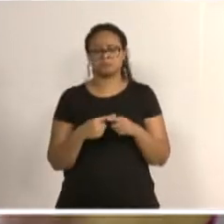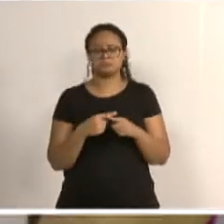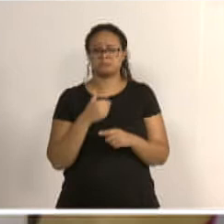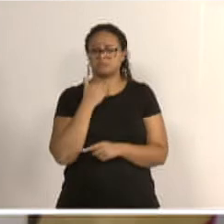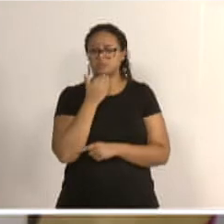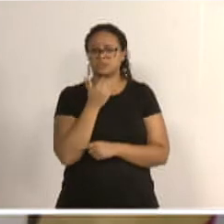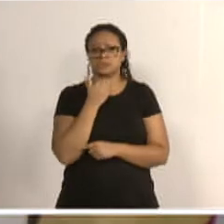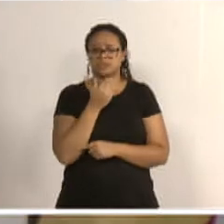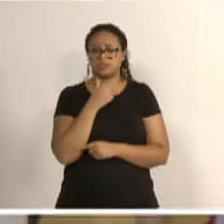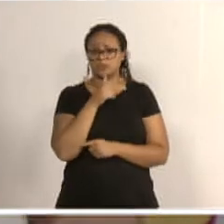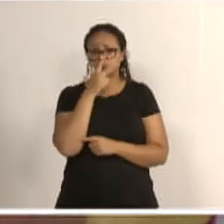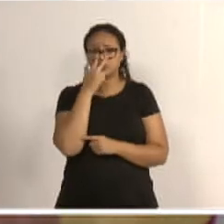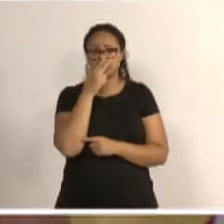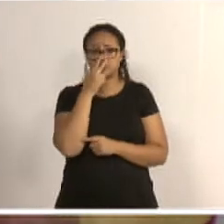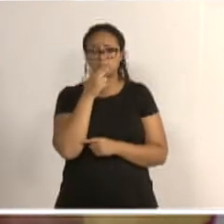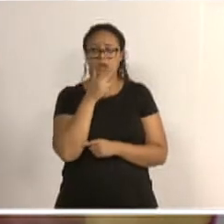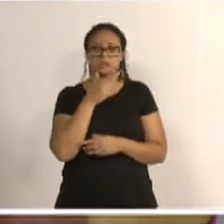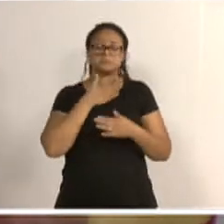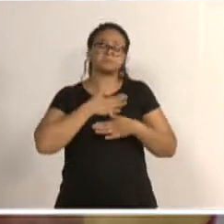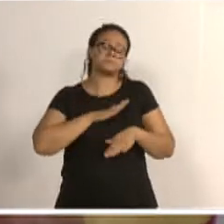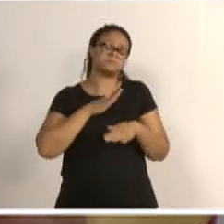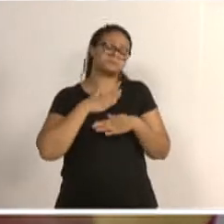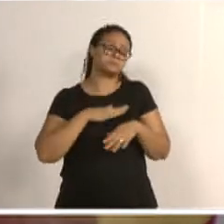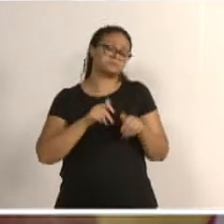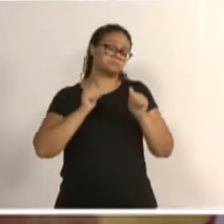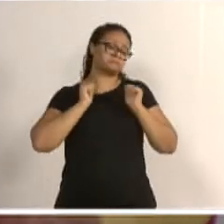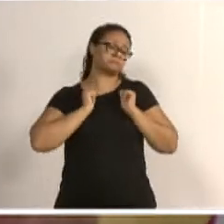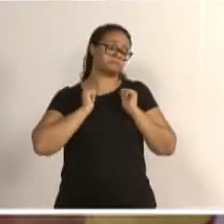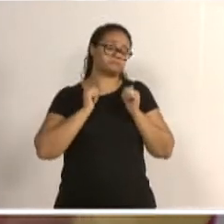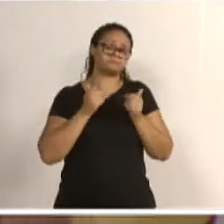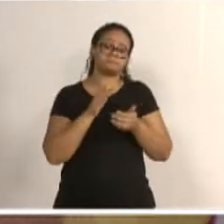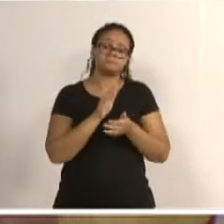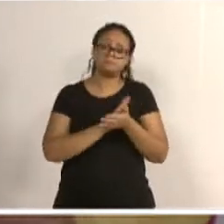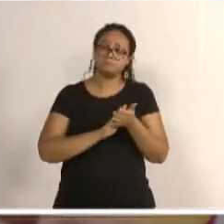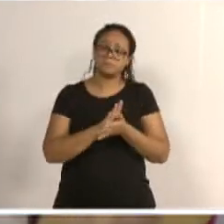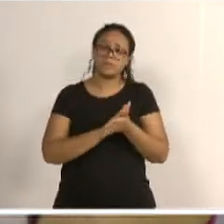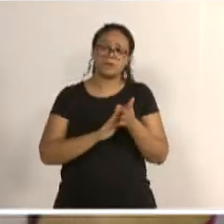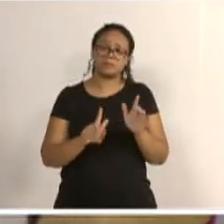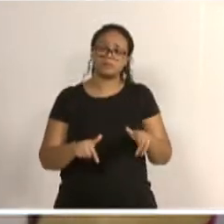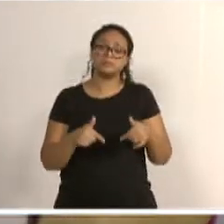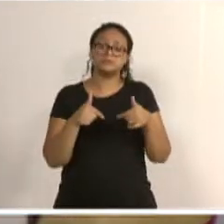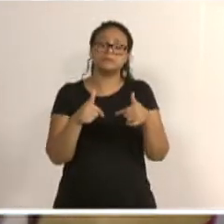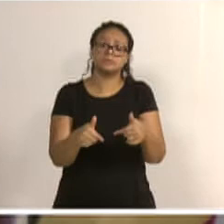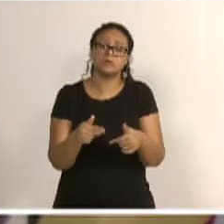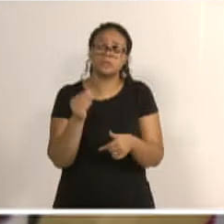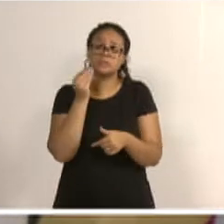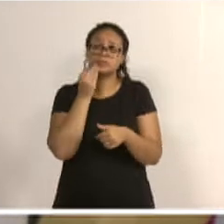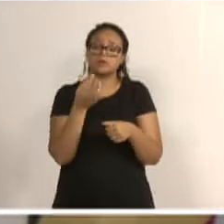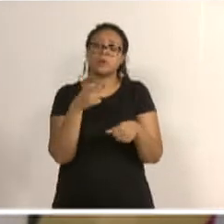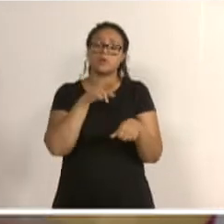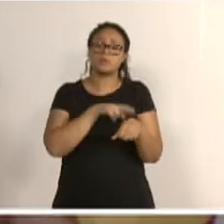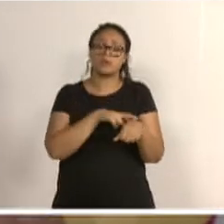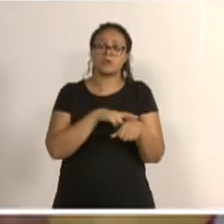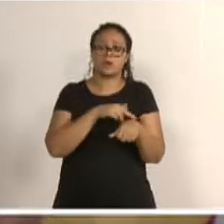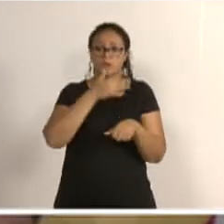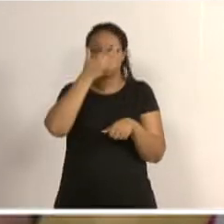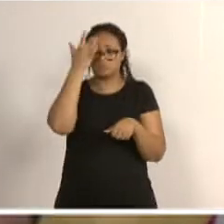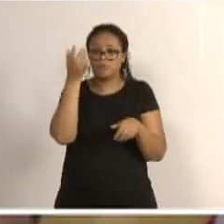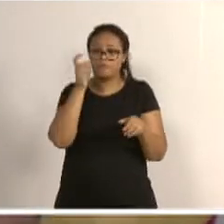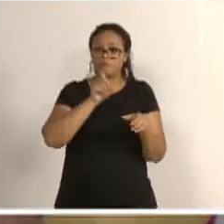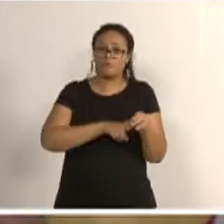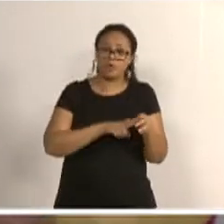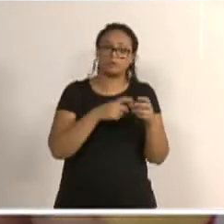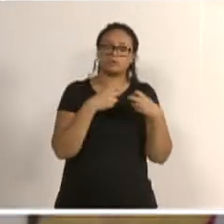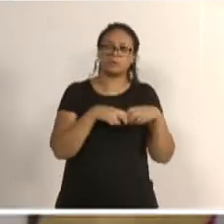posição passiva em relação a essa perda de usuários e não fazer nenhuma ação no sentido de recuperar, trazer de volta para o